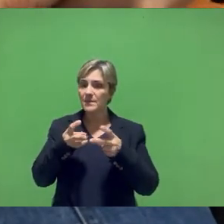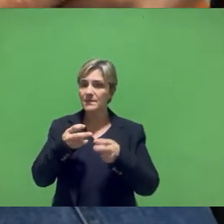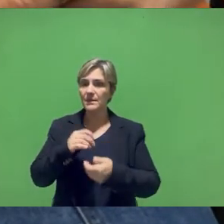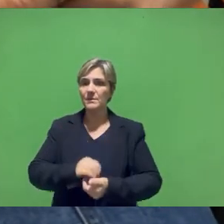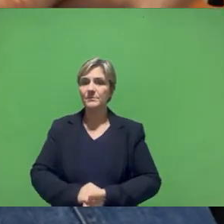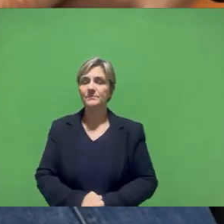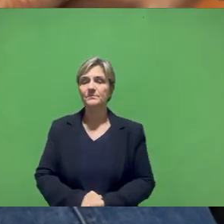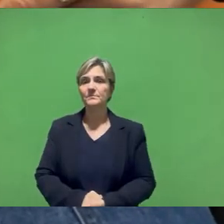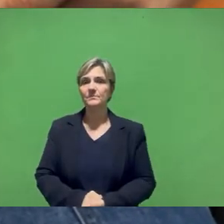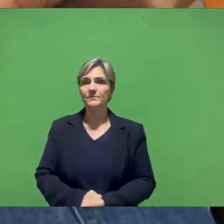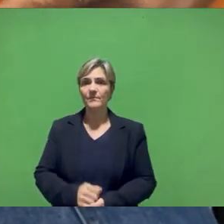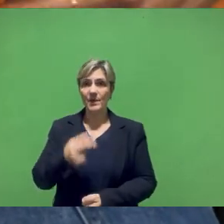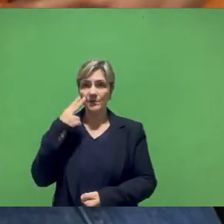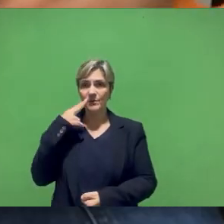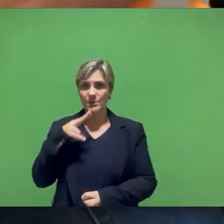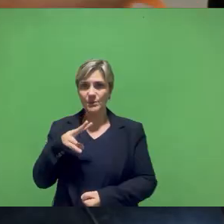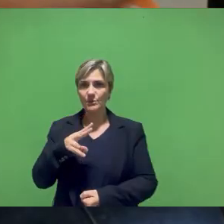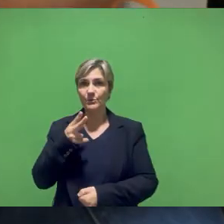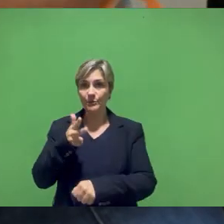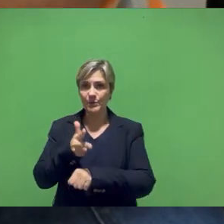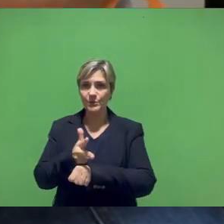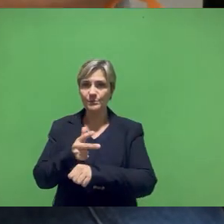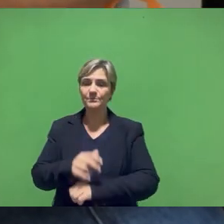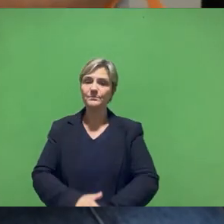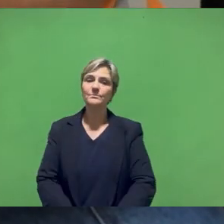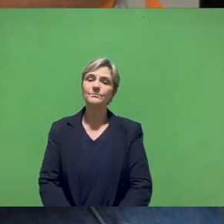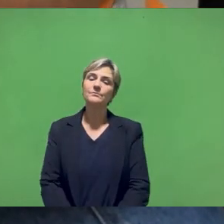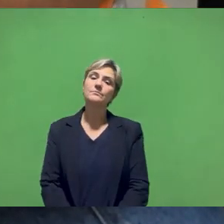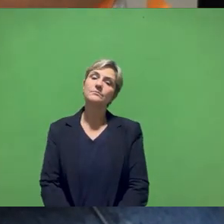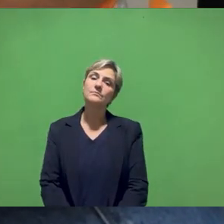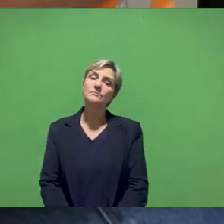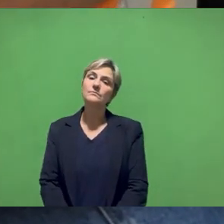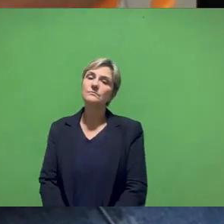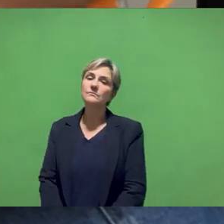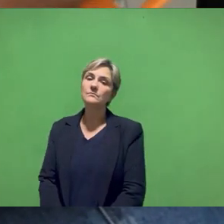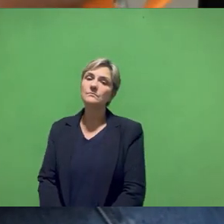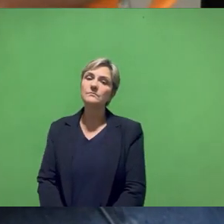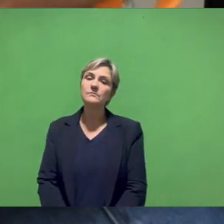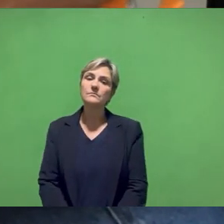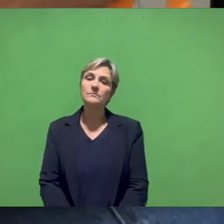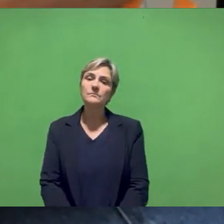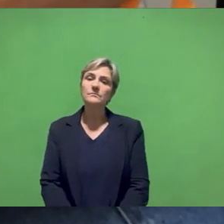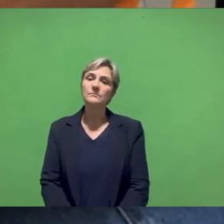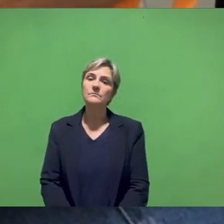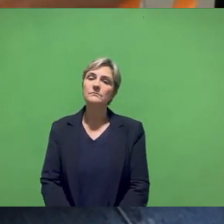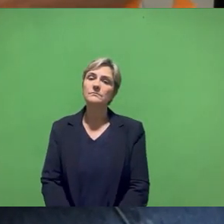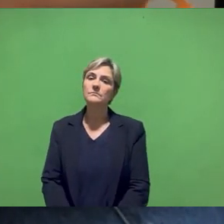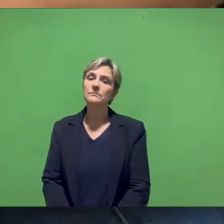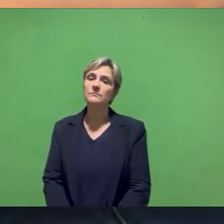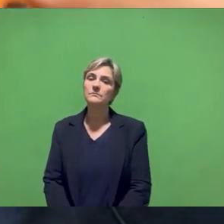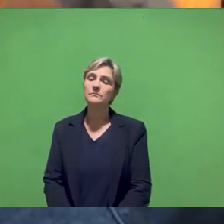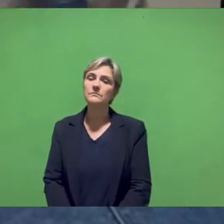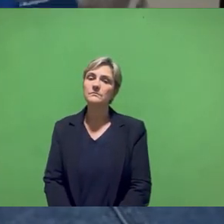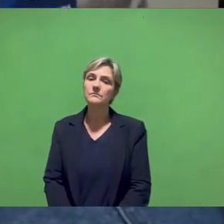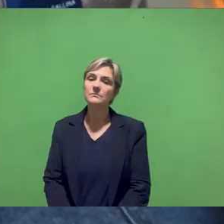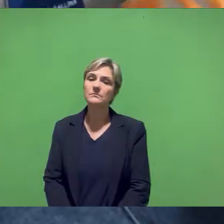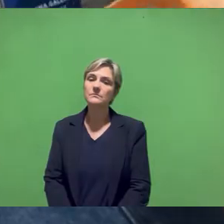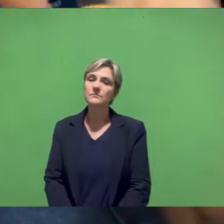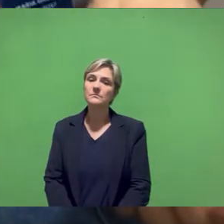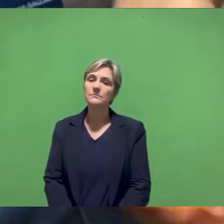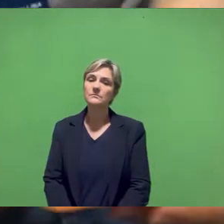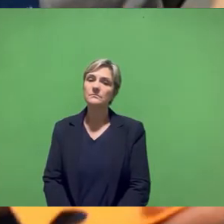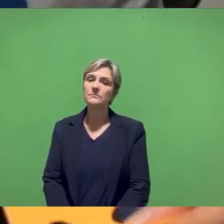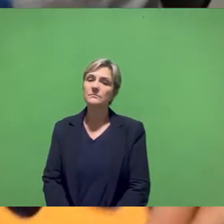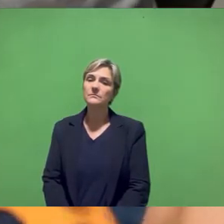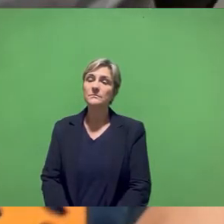ó, livra o umbigo e vai aplicando nesses locais marcados pelos buraquinhos, tá? Se